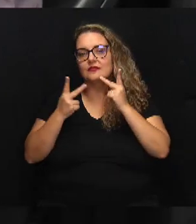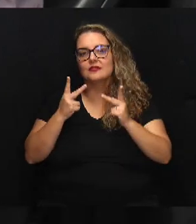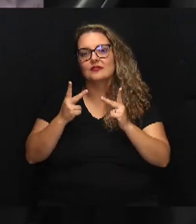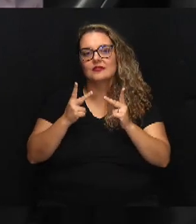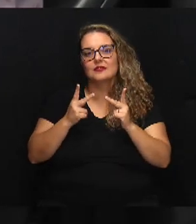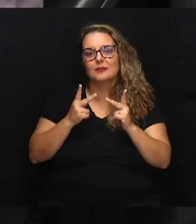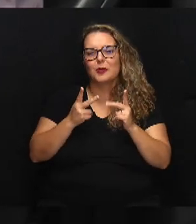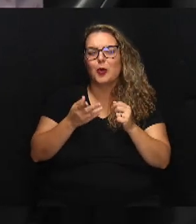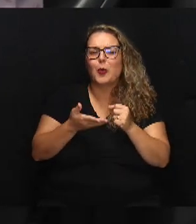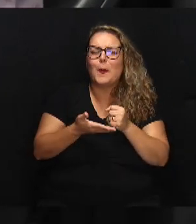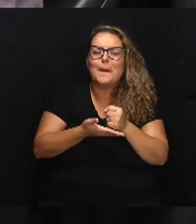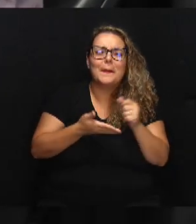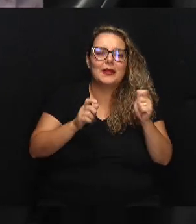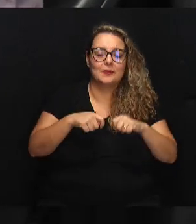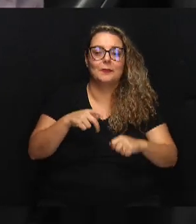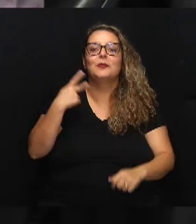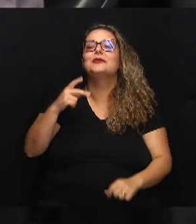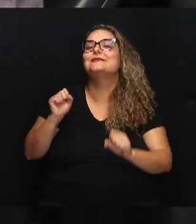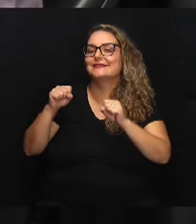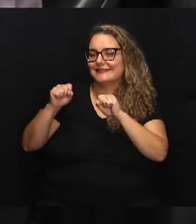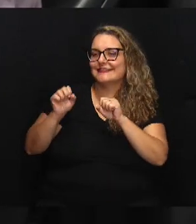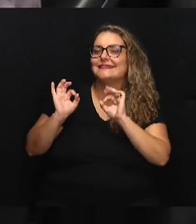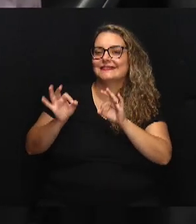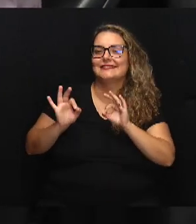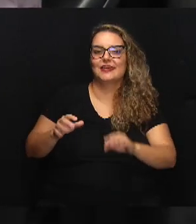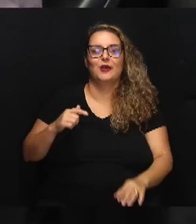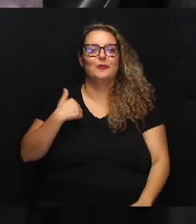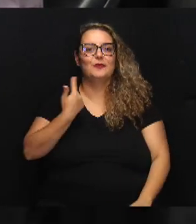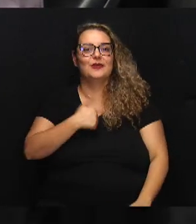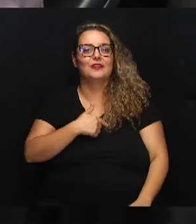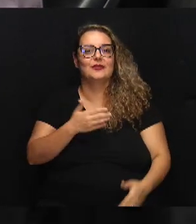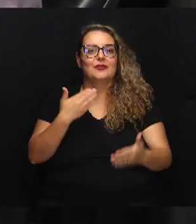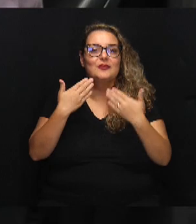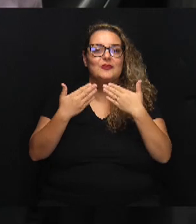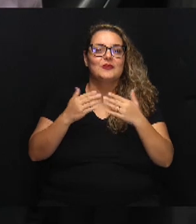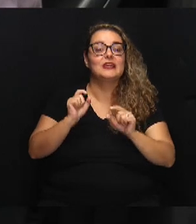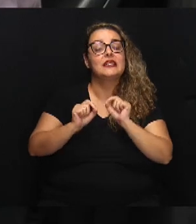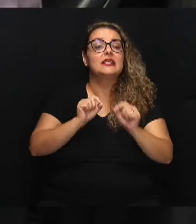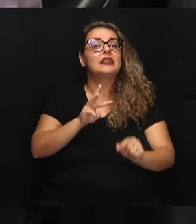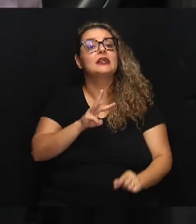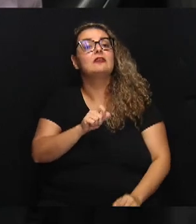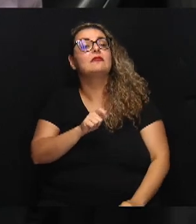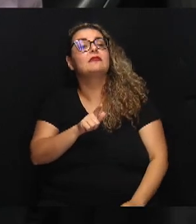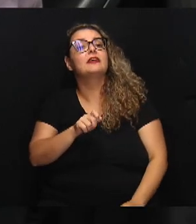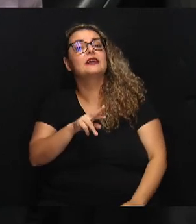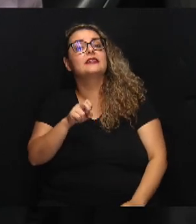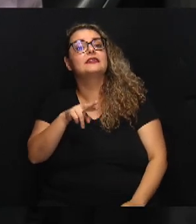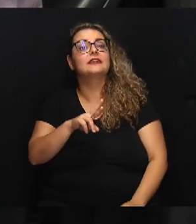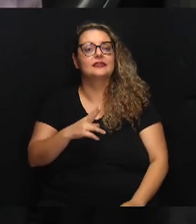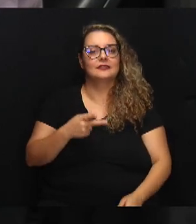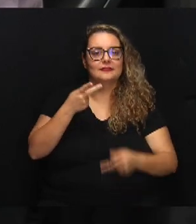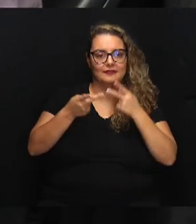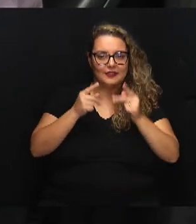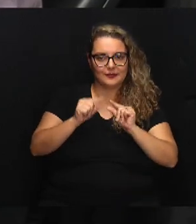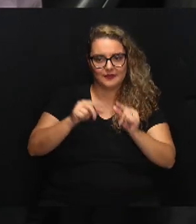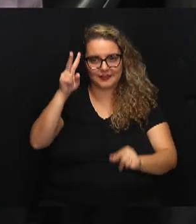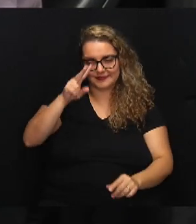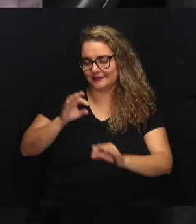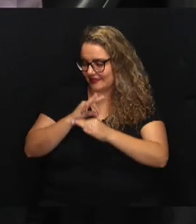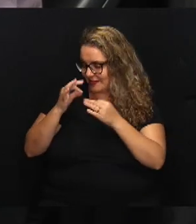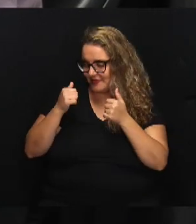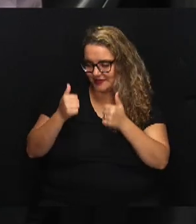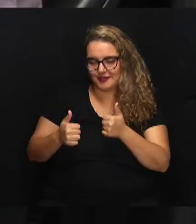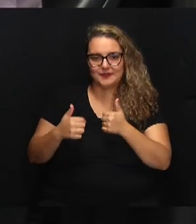o mínimo possível de política, porque nós vamos contar quem é o Wagner, né? Falar um pouquinho da sua história para